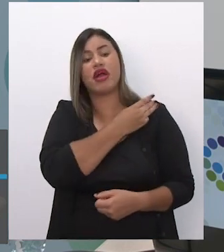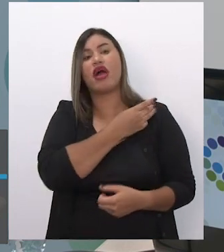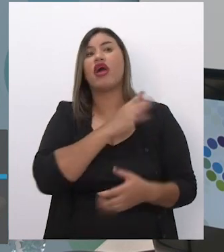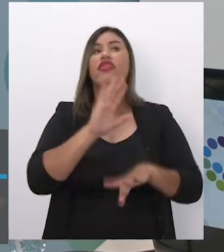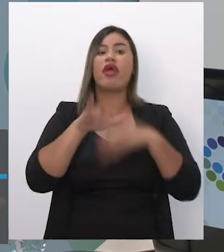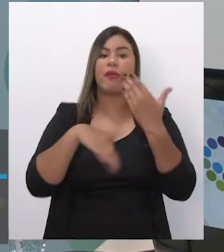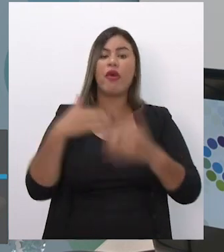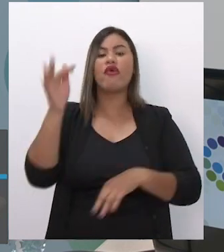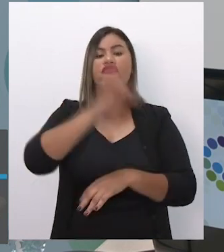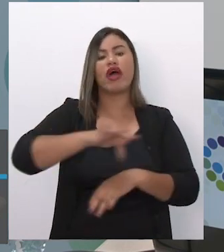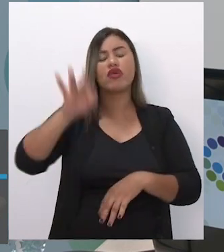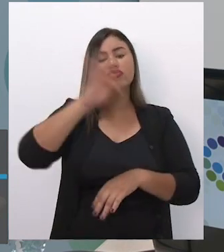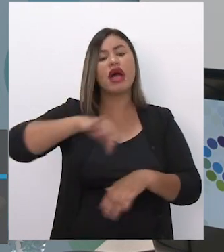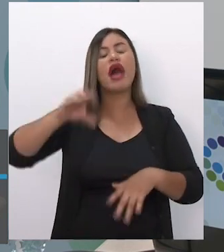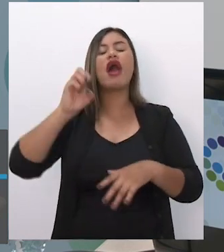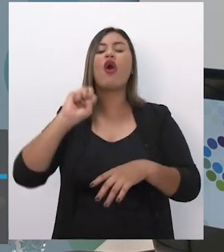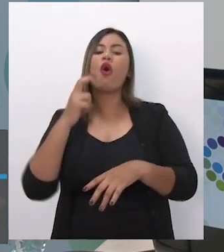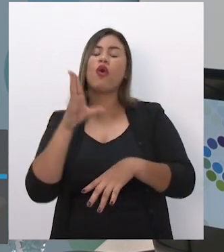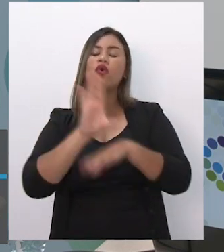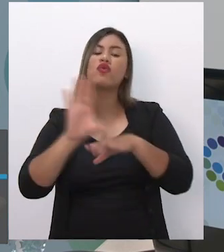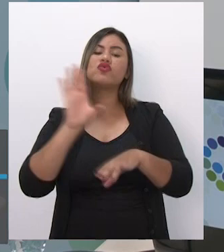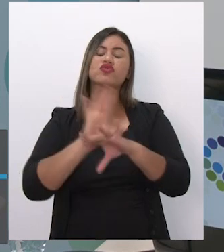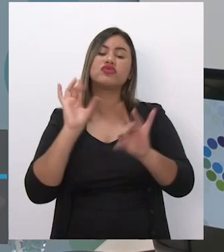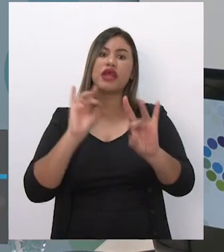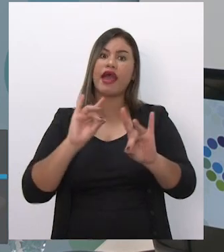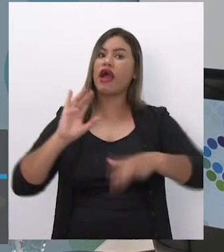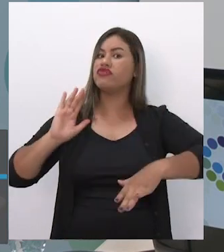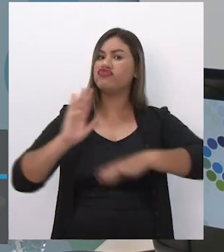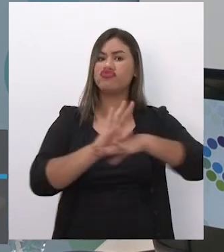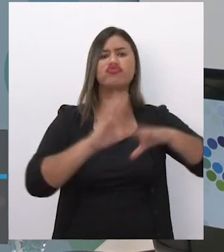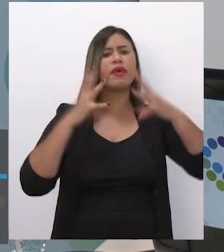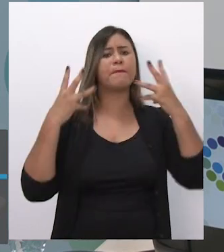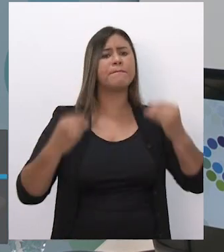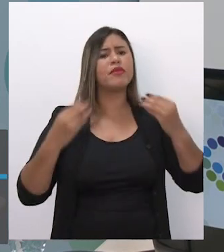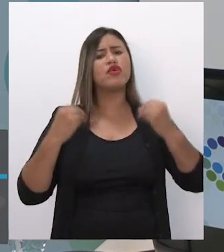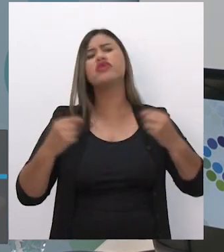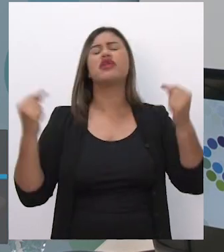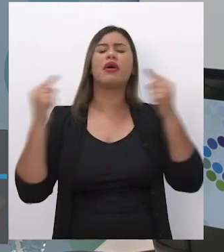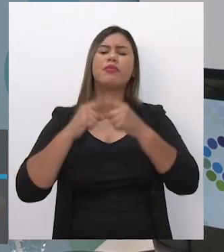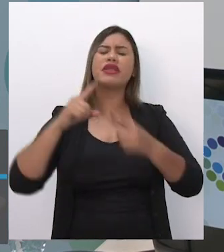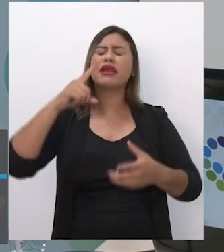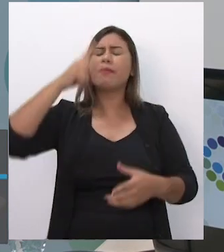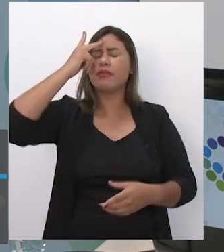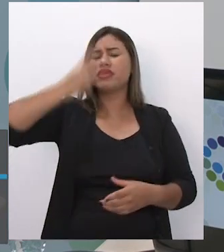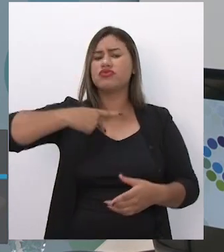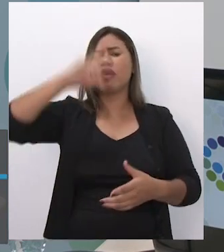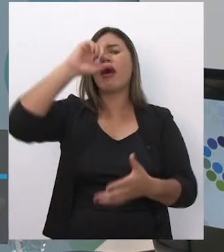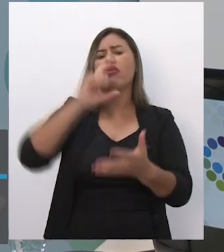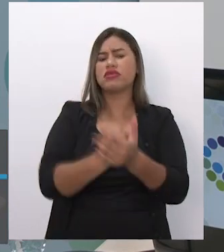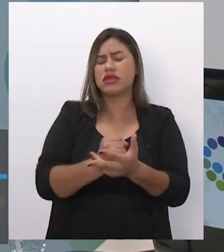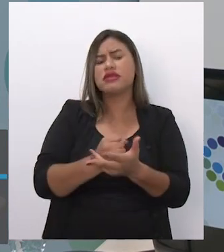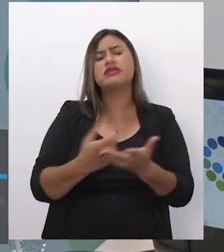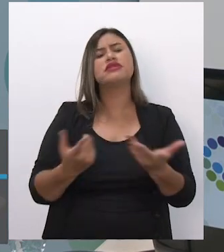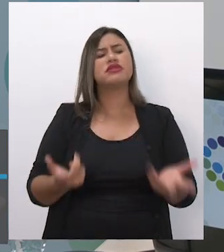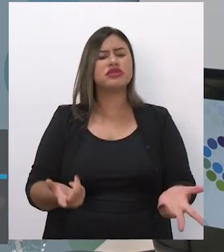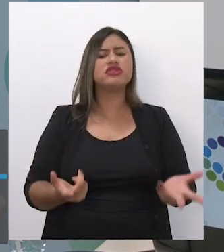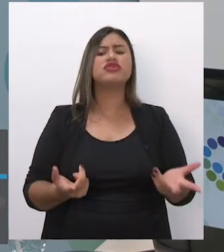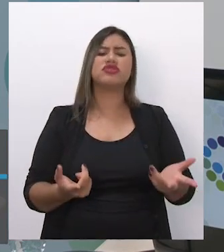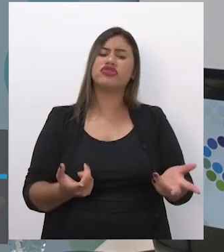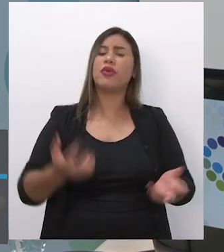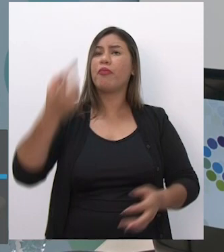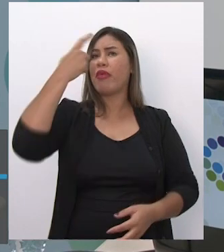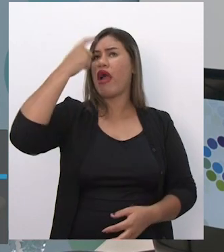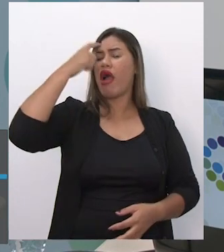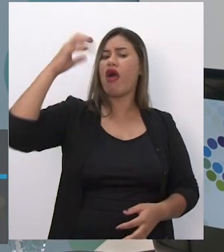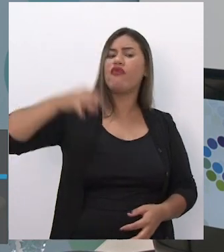graduação, um curso técnico, isso tende a ajudá-lo muito, inclusive relacionado às suas próprias decisões de projeção futura,